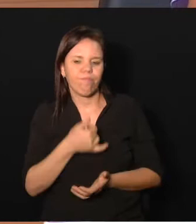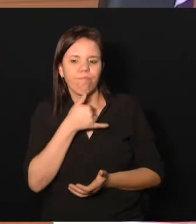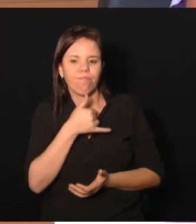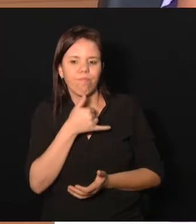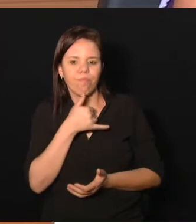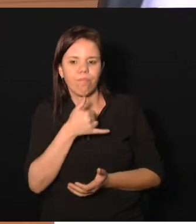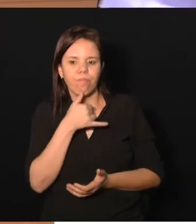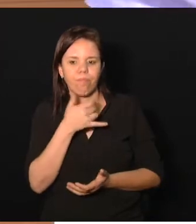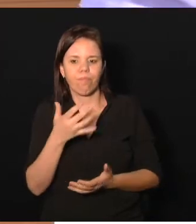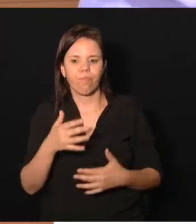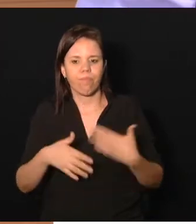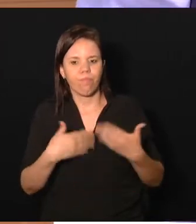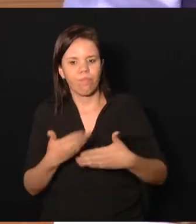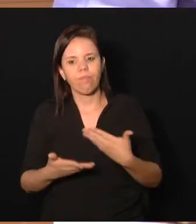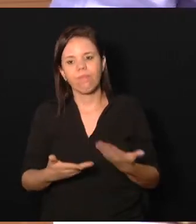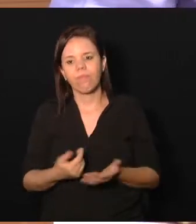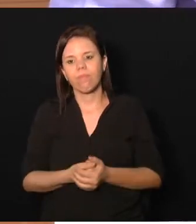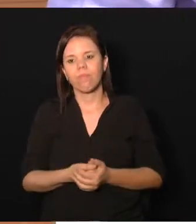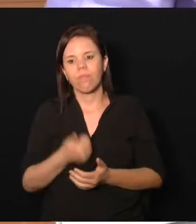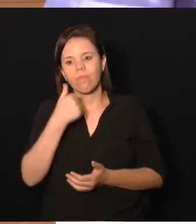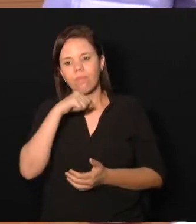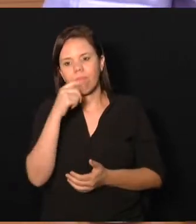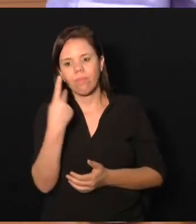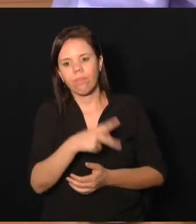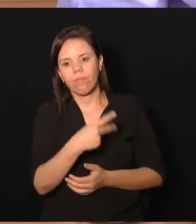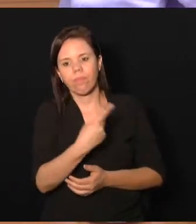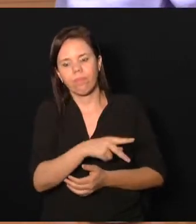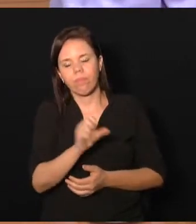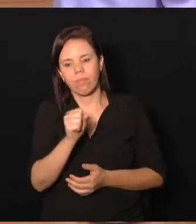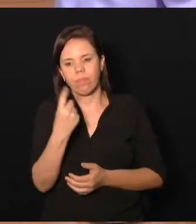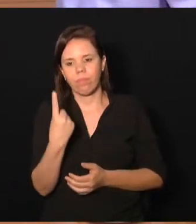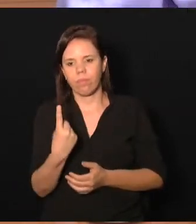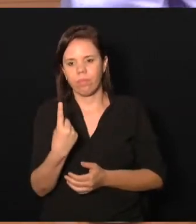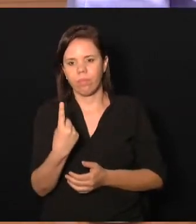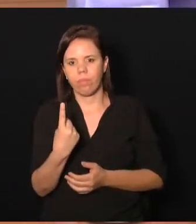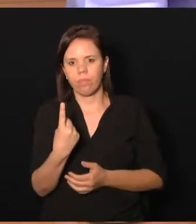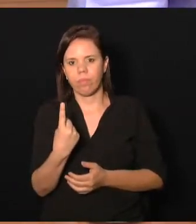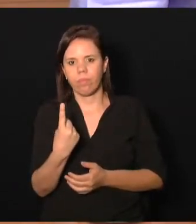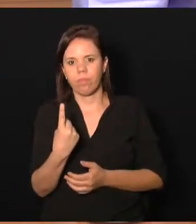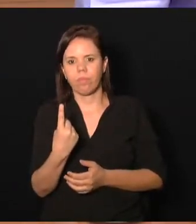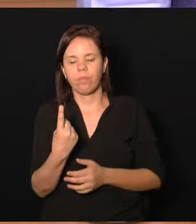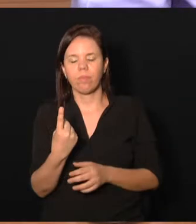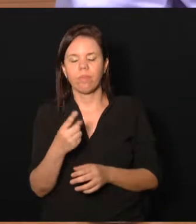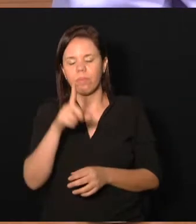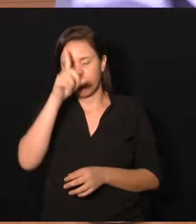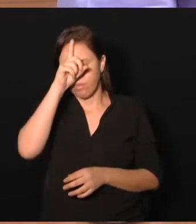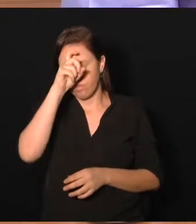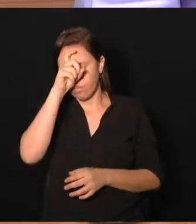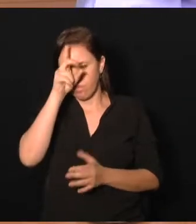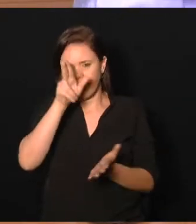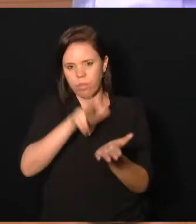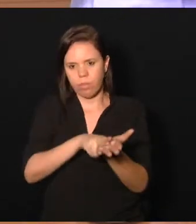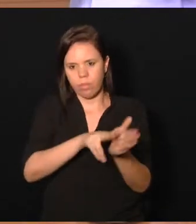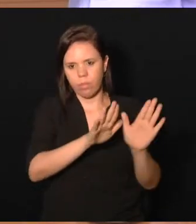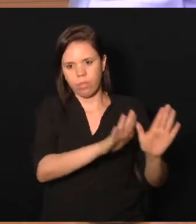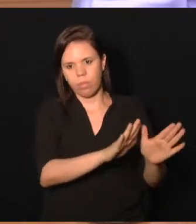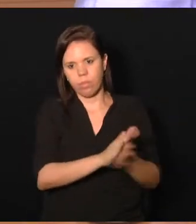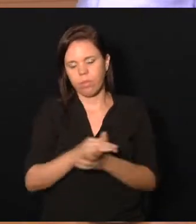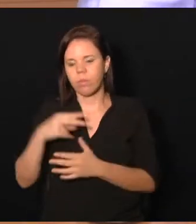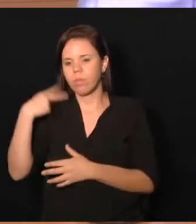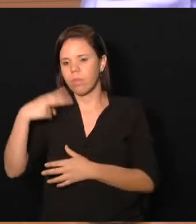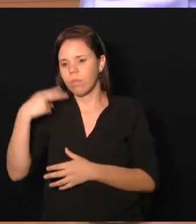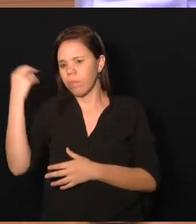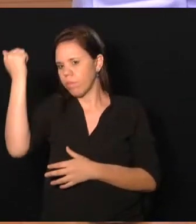triste que ele está passando, cuja sua mãe, de 81 anos, nesse instante está sendo hospitalizada. O Ailton é um dos